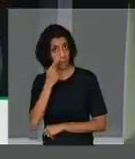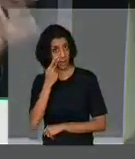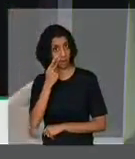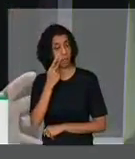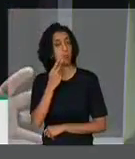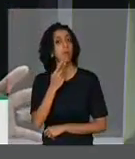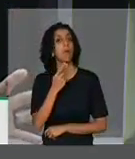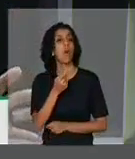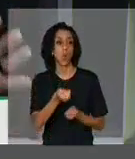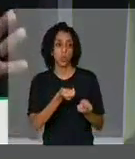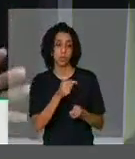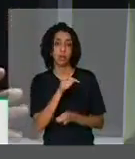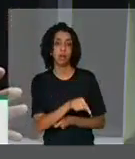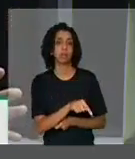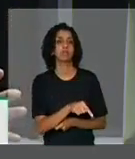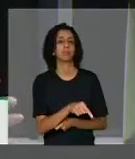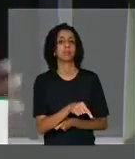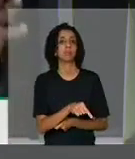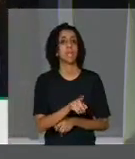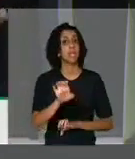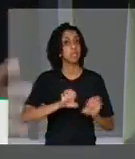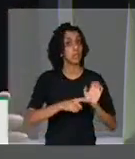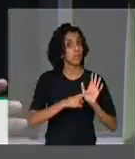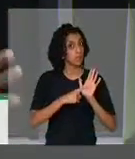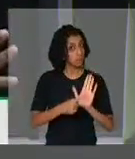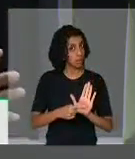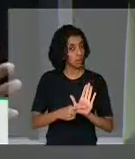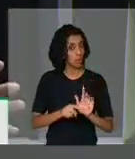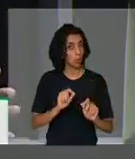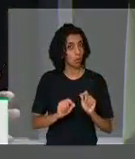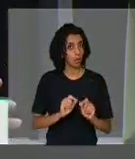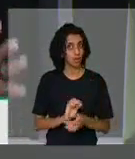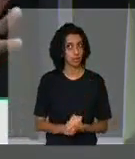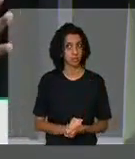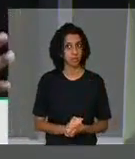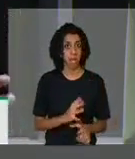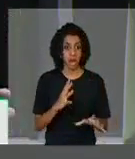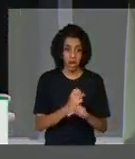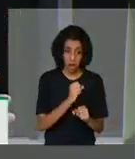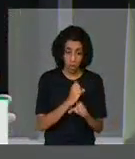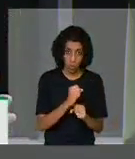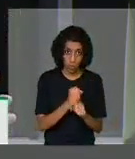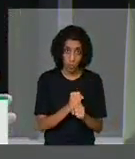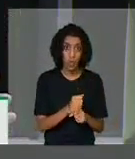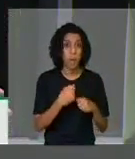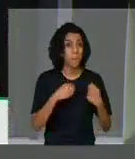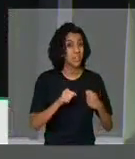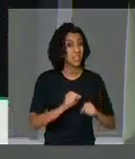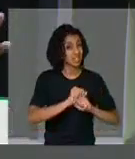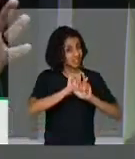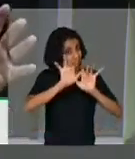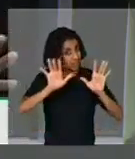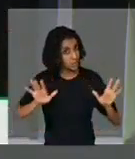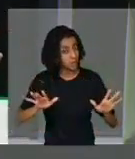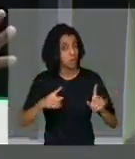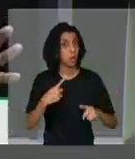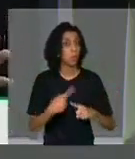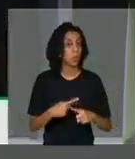apontou verdade dos números e dos fatos, cálculo atuarial, transparência